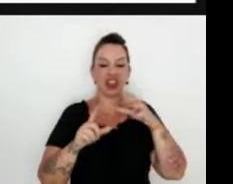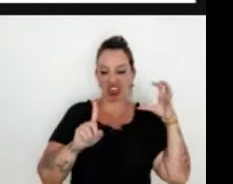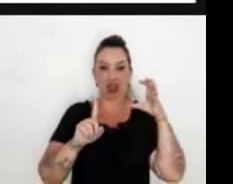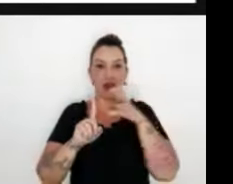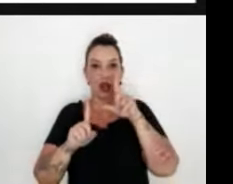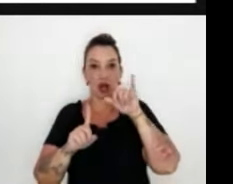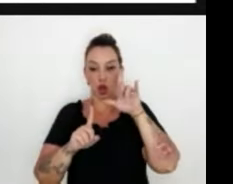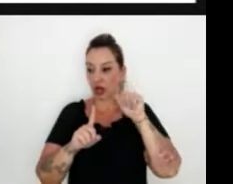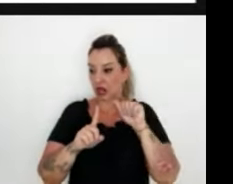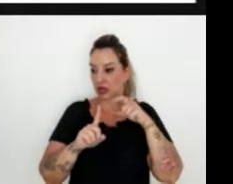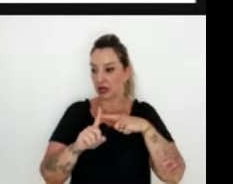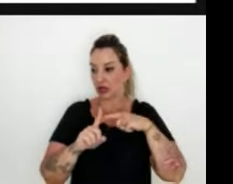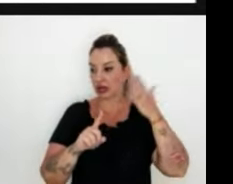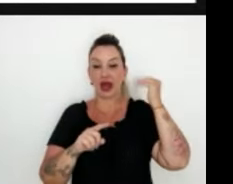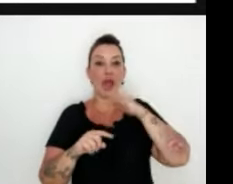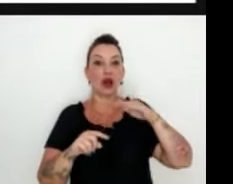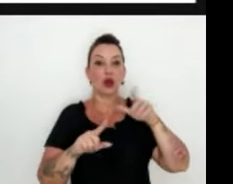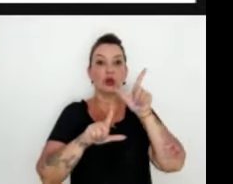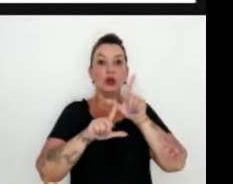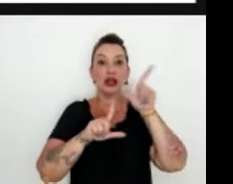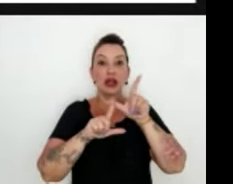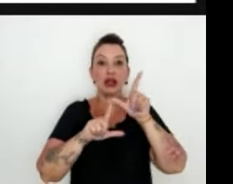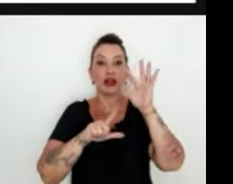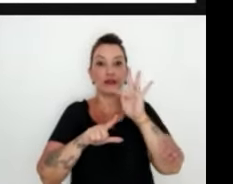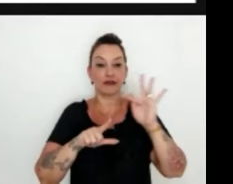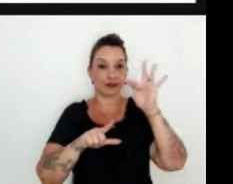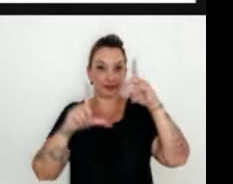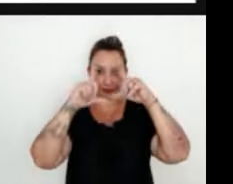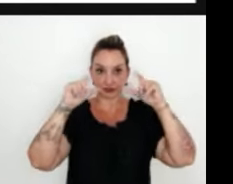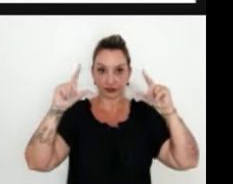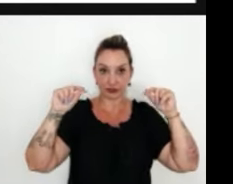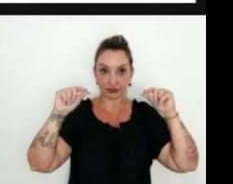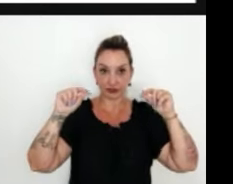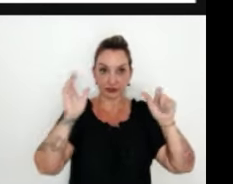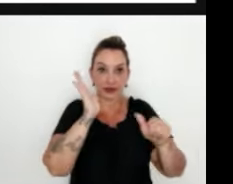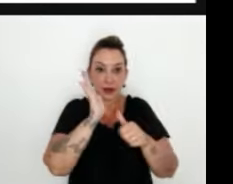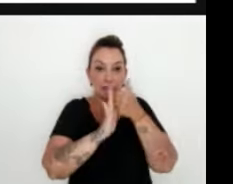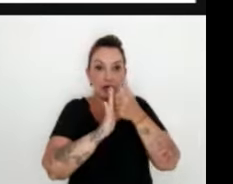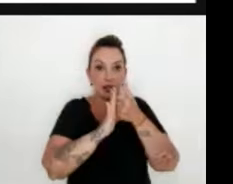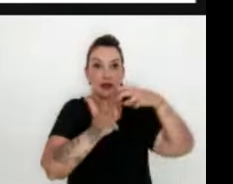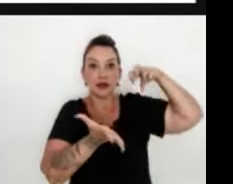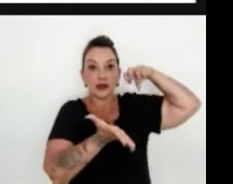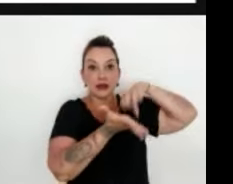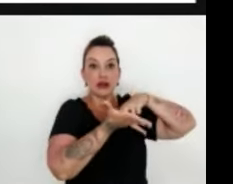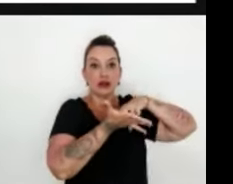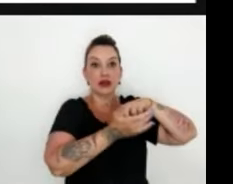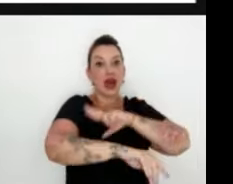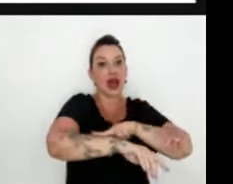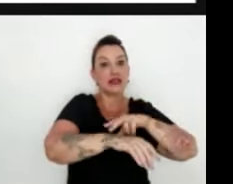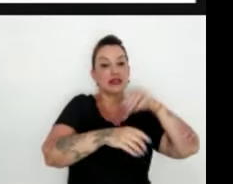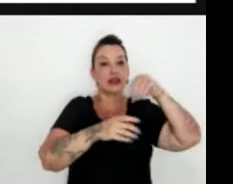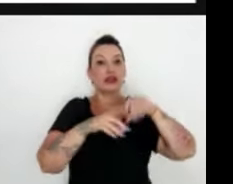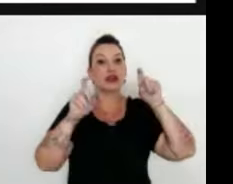era aluno de letras da Universidade de Brasília e foi o primeiro condenado de racismo na internet, a propósito